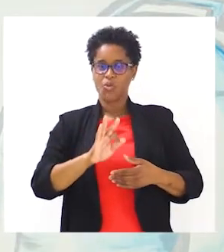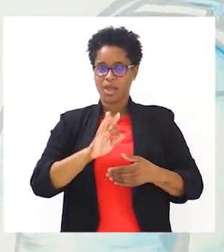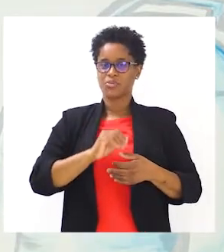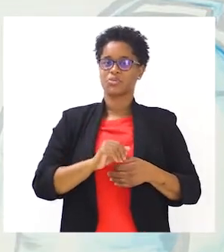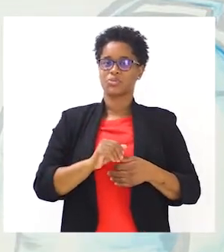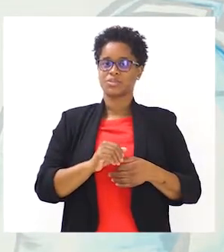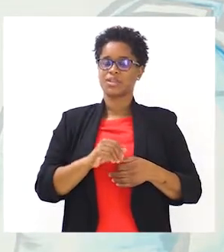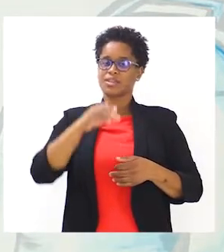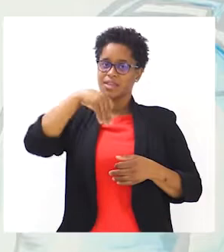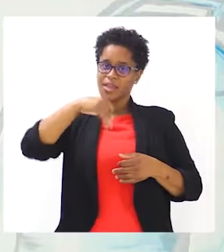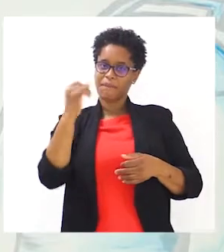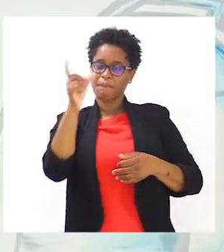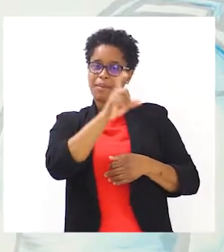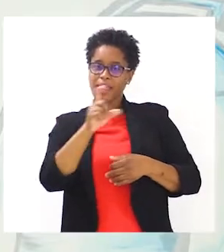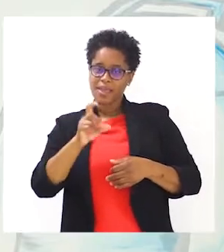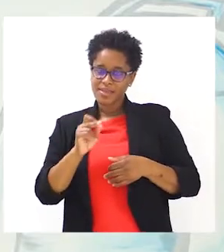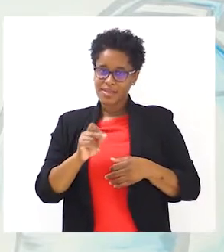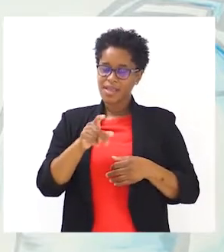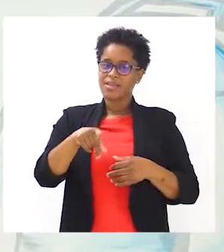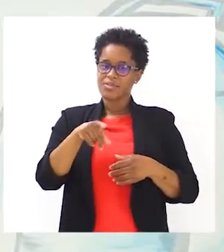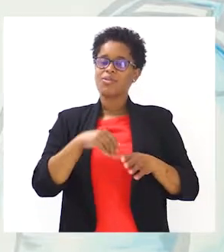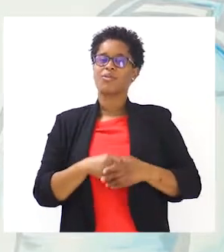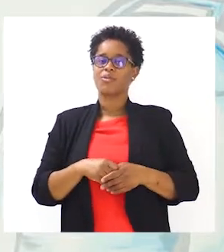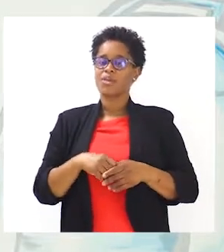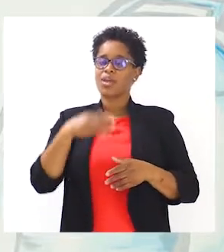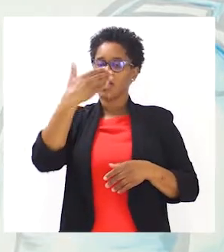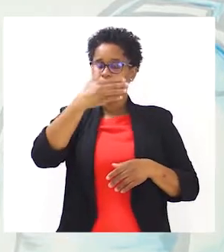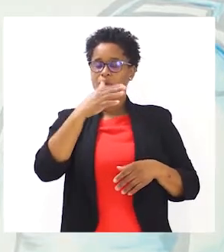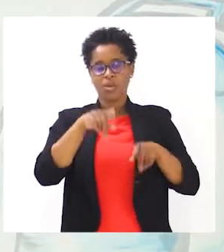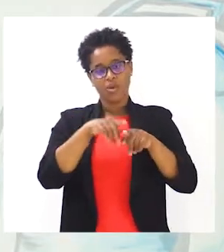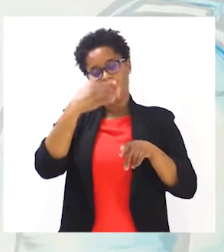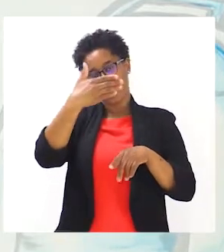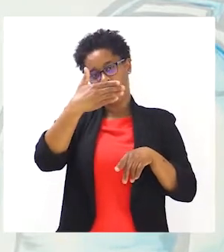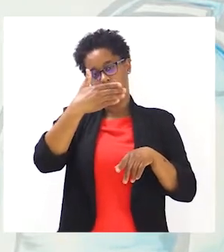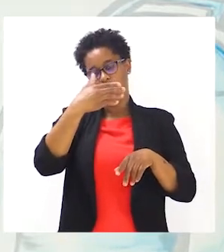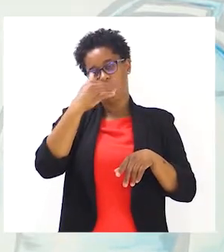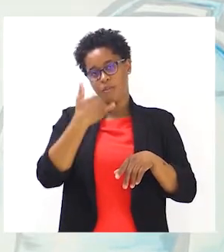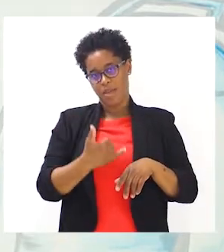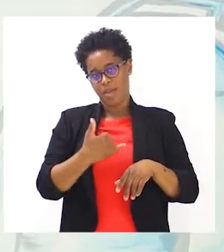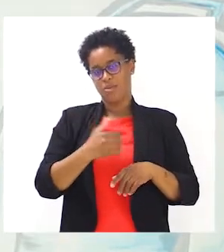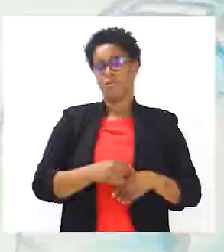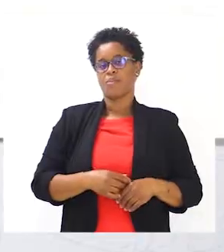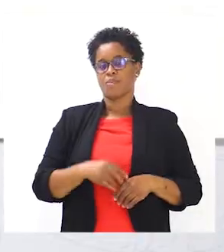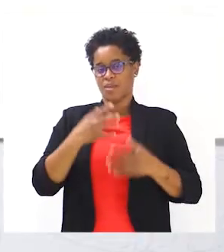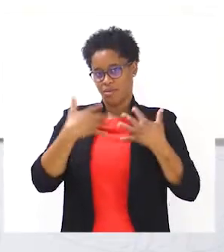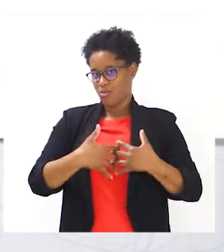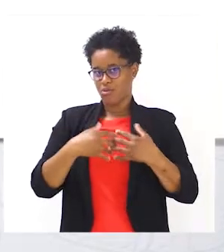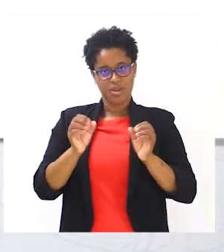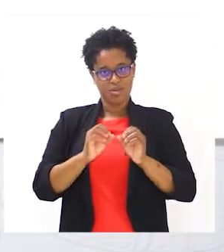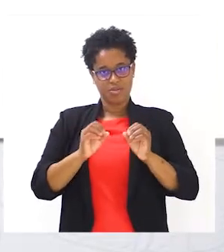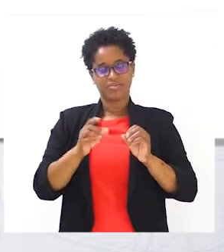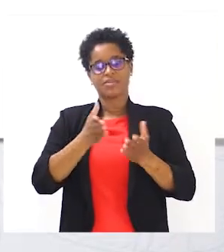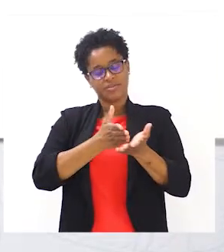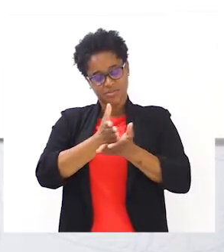2/4 da pizza, que corresponde a 1/2. Não há dúvidas. Vamos